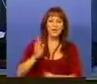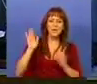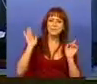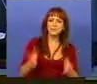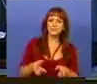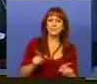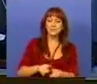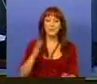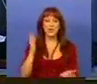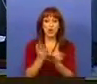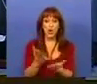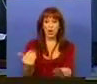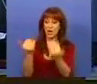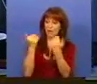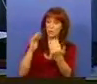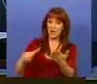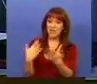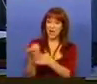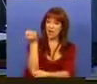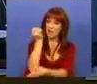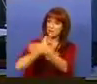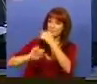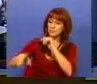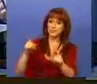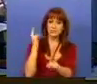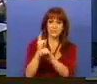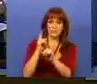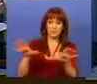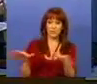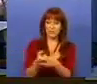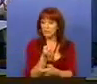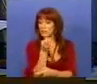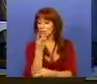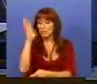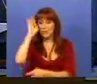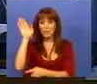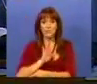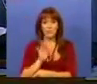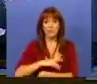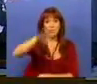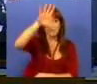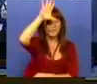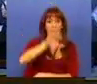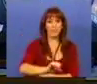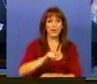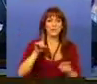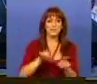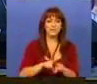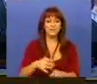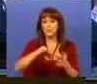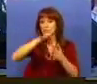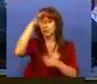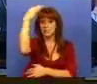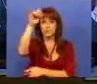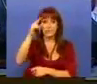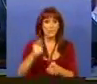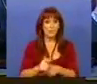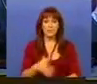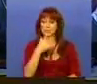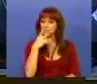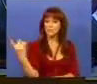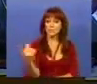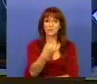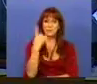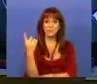ser apenas informado do envio dessas missões militares, de que o Governo é o único e